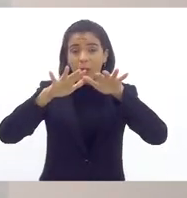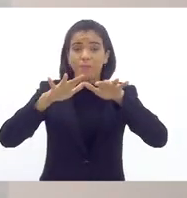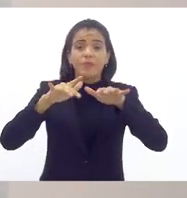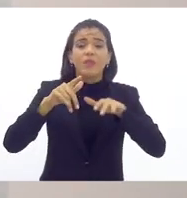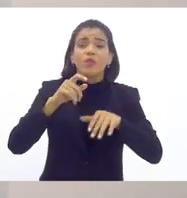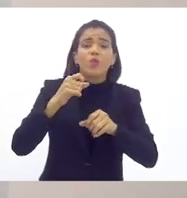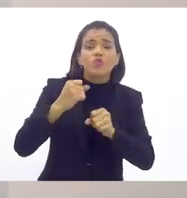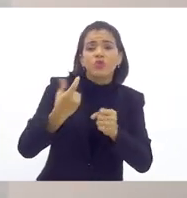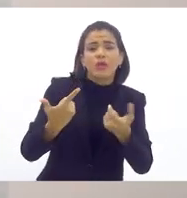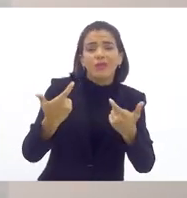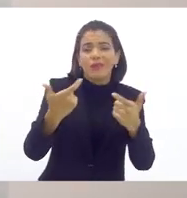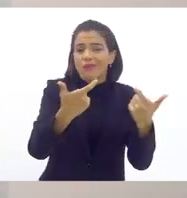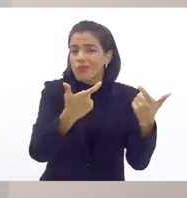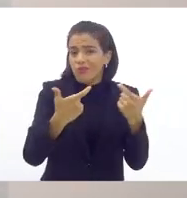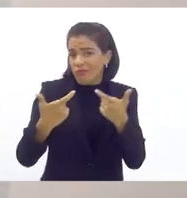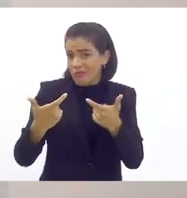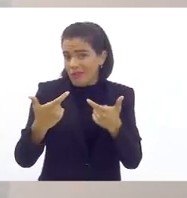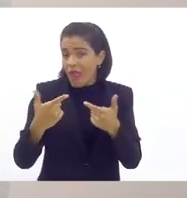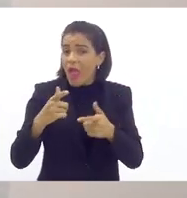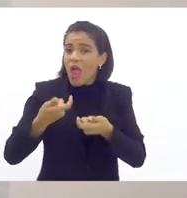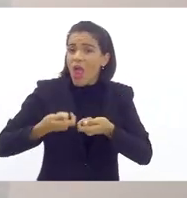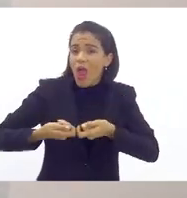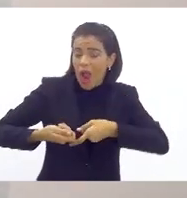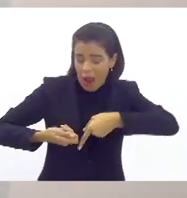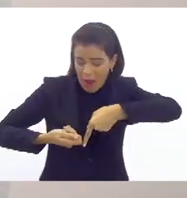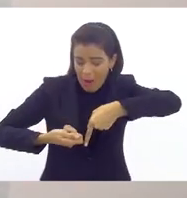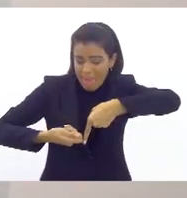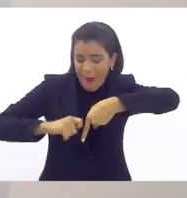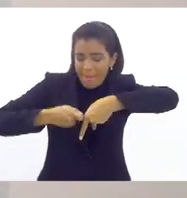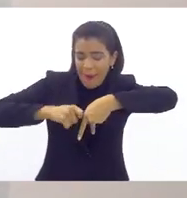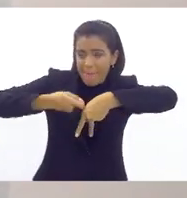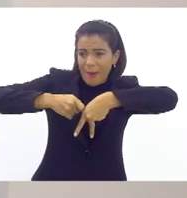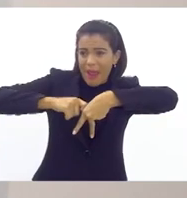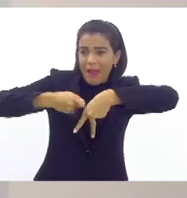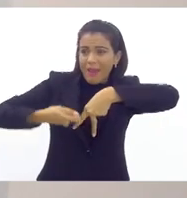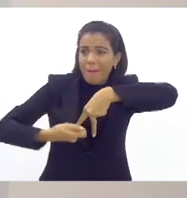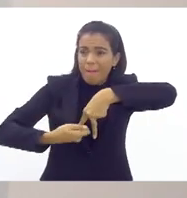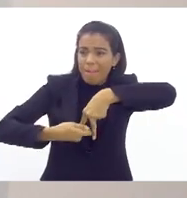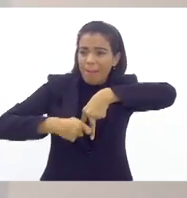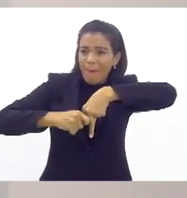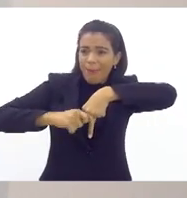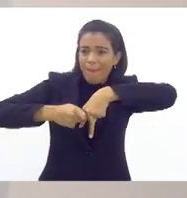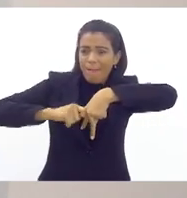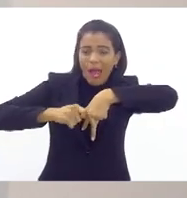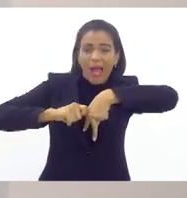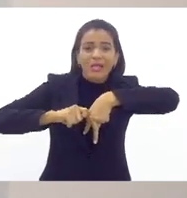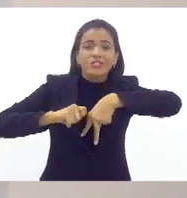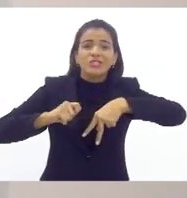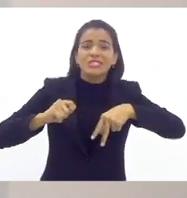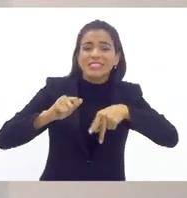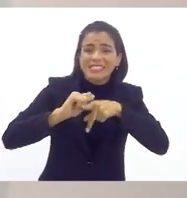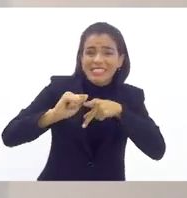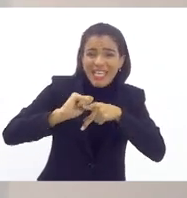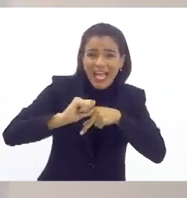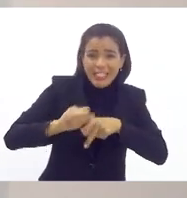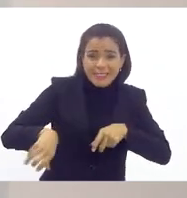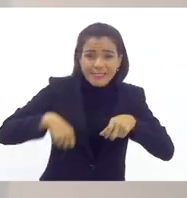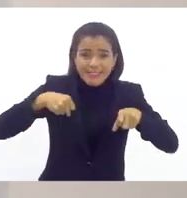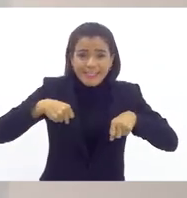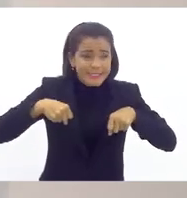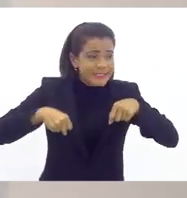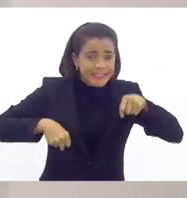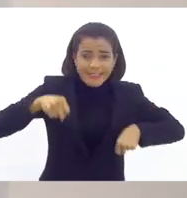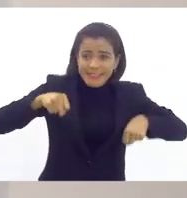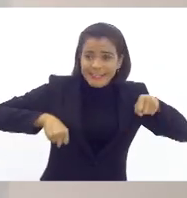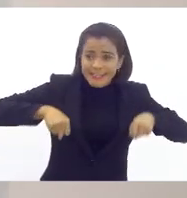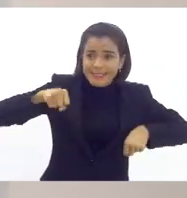tinha que enrolar a calça para passar na lama e segurar o calçado na mão para ir para a escola, para ir trabalhar, para fazer o que